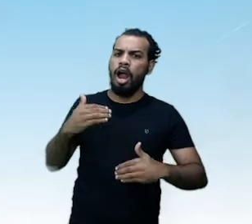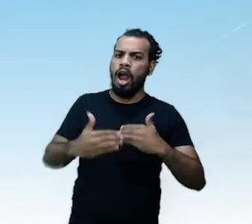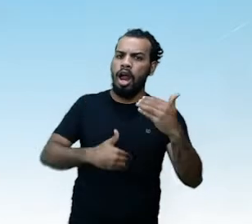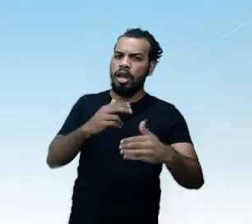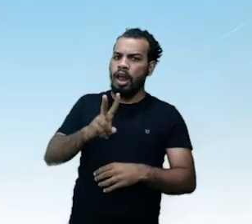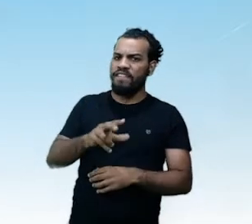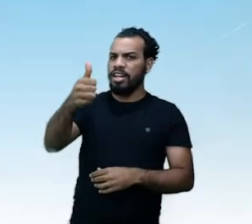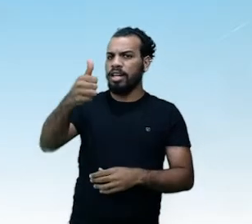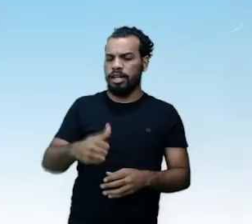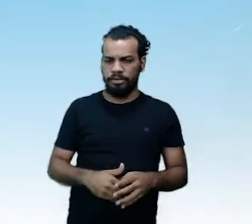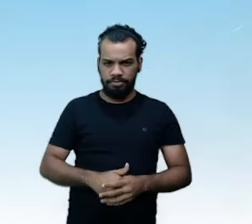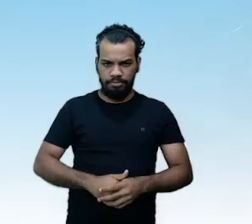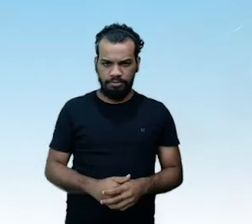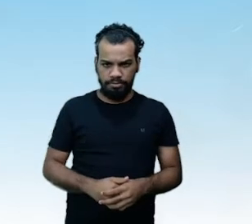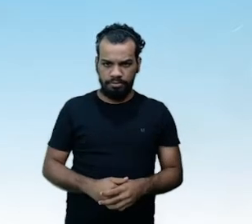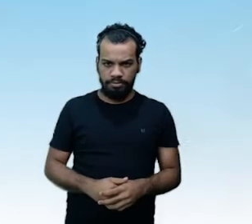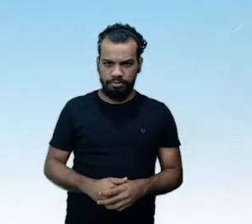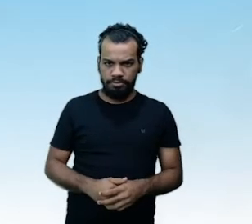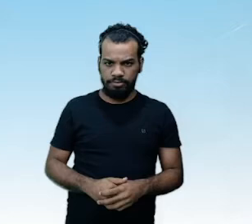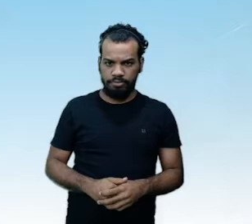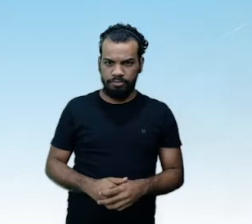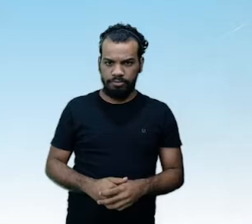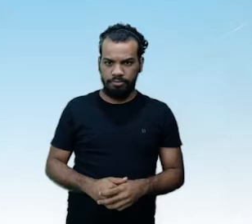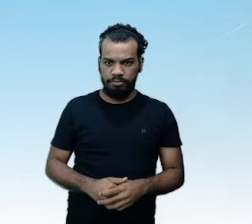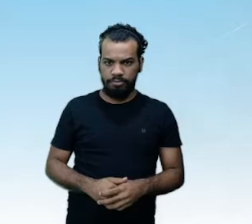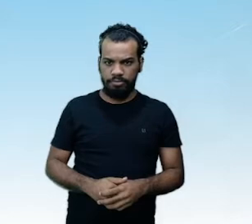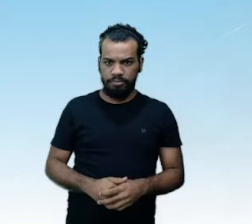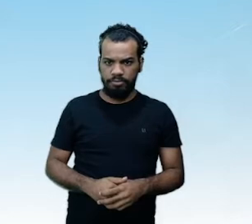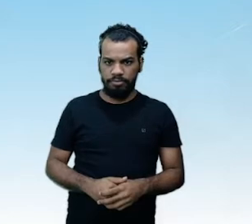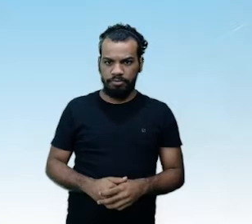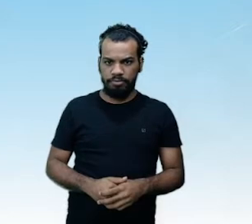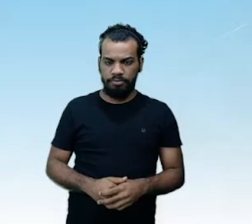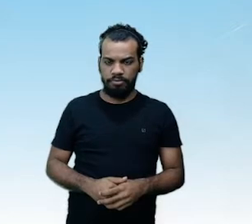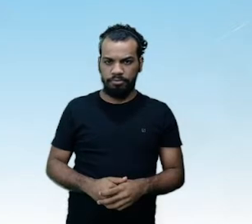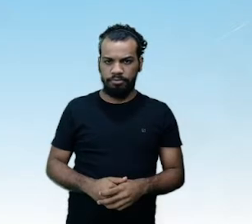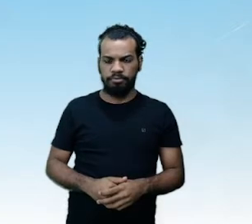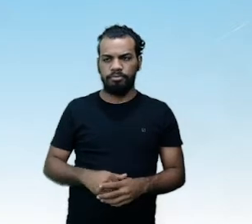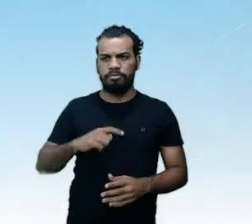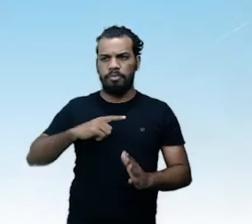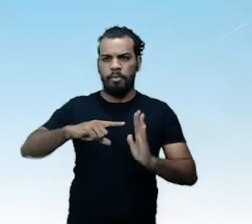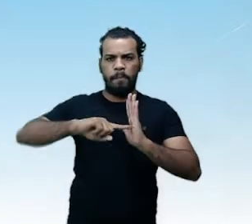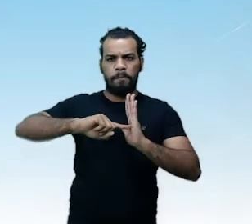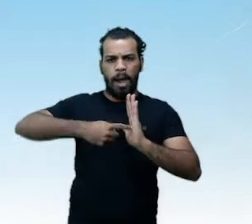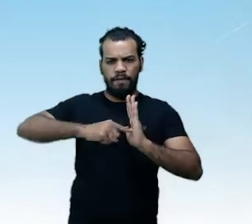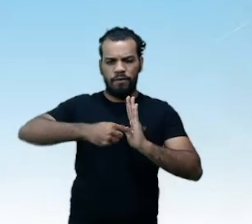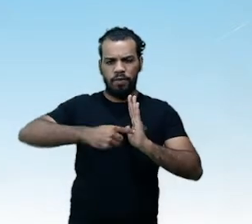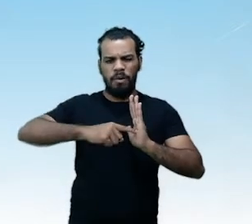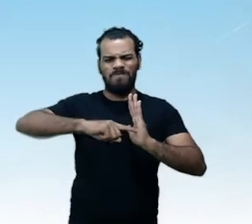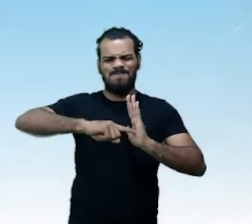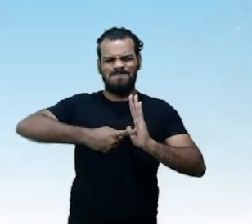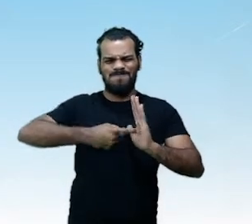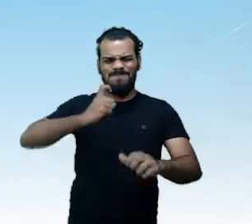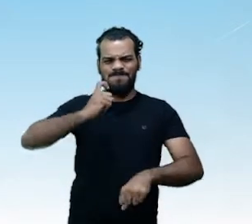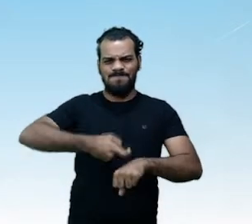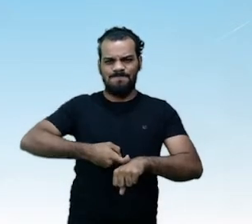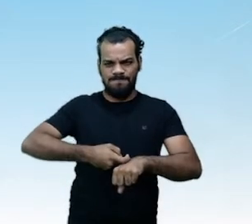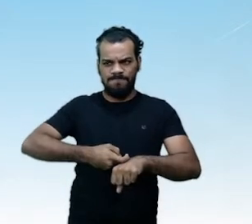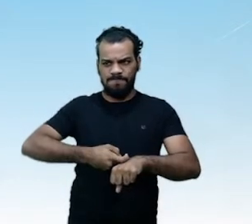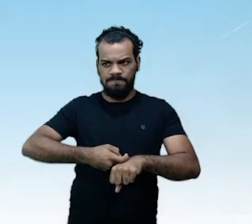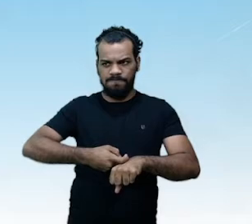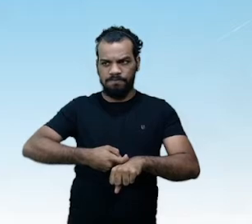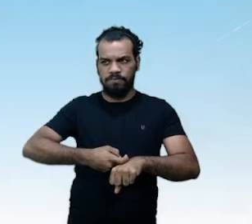vantagem da mecânica. Por exemplo, se a gente soltar um parafuso que estava muito apertado com uma